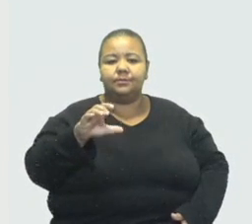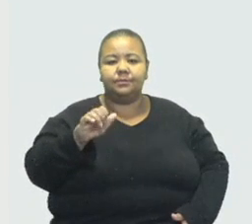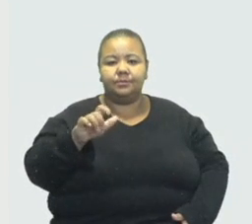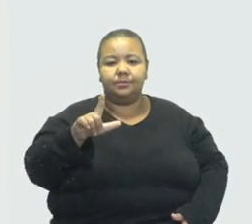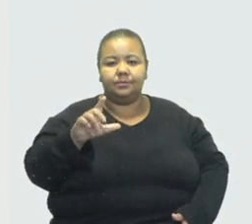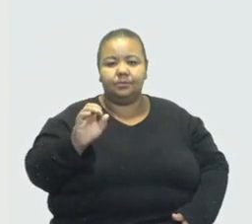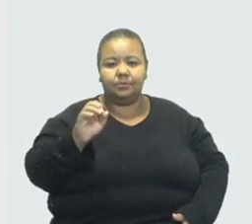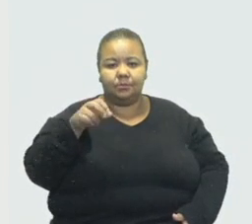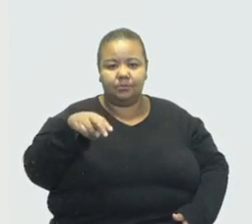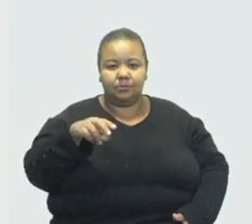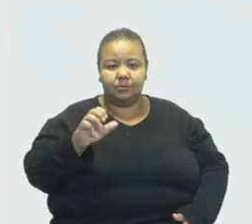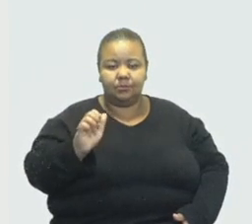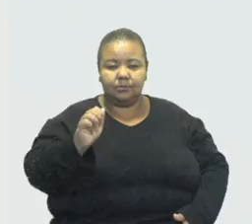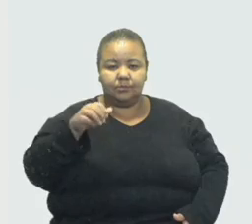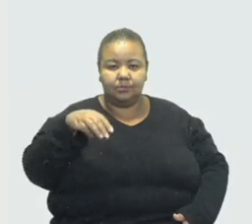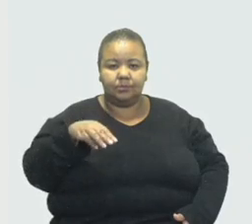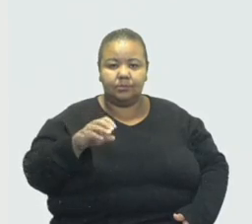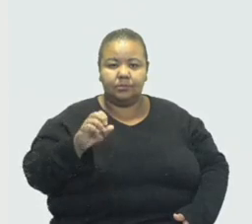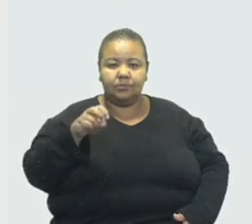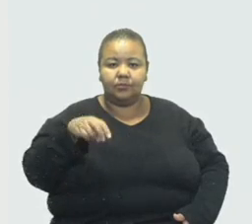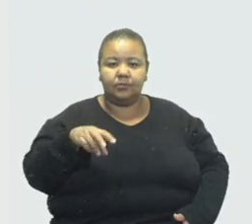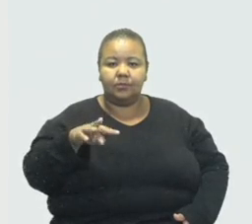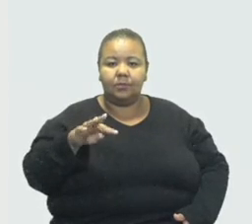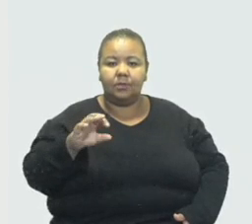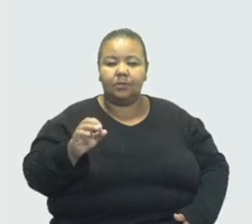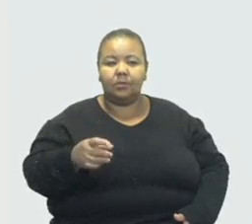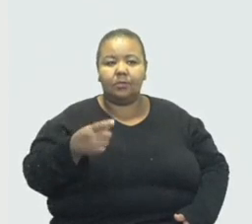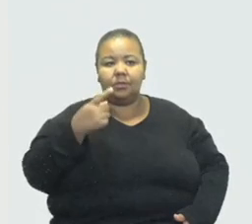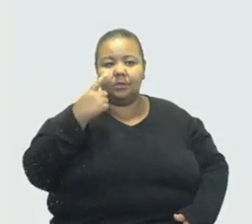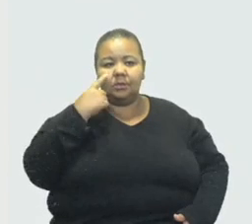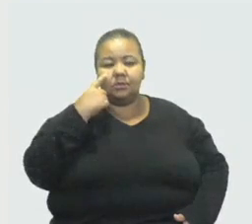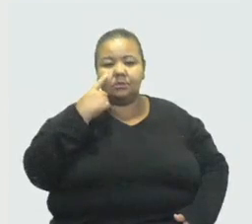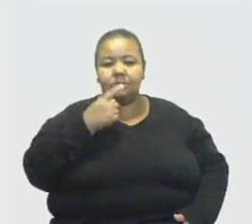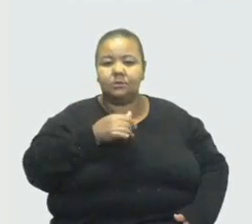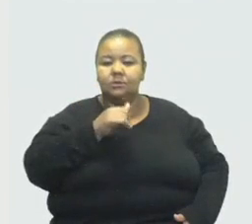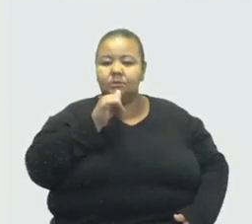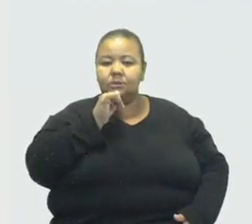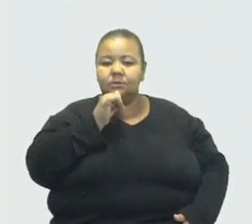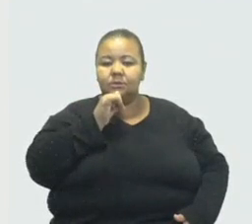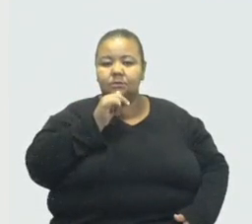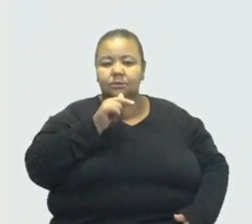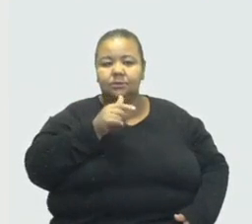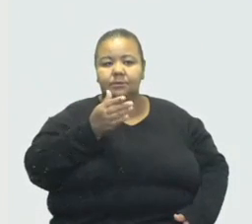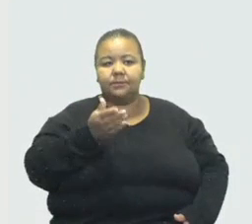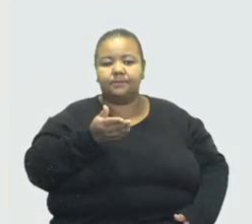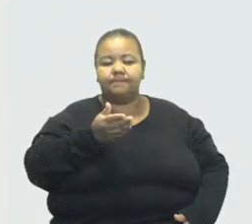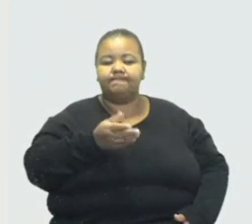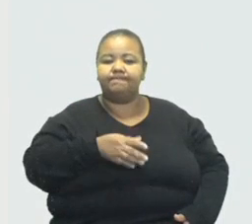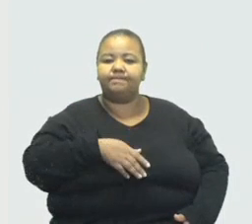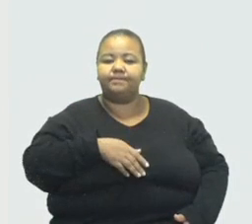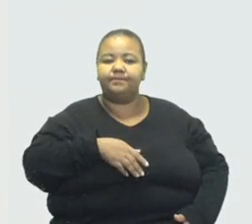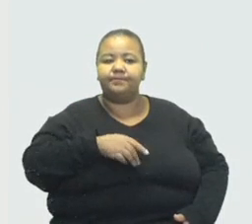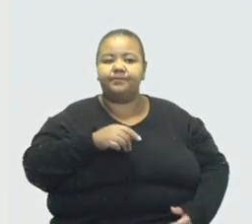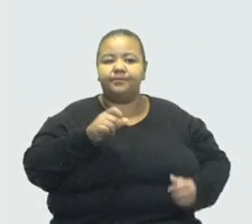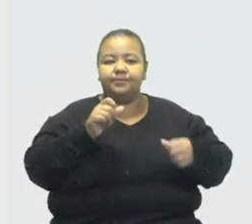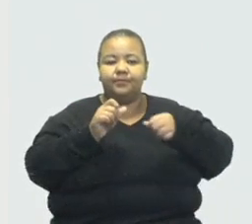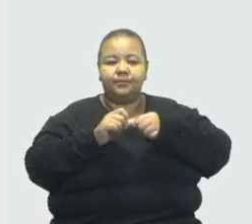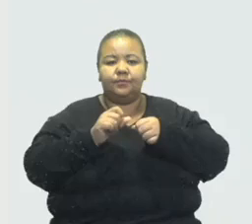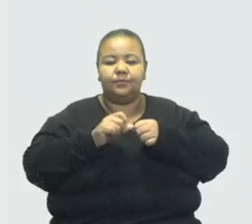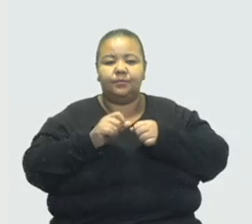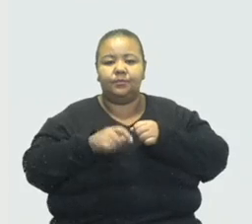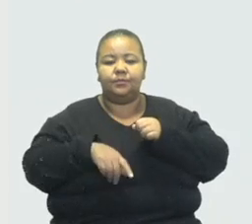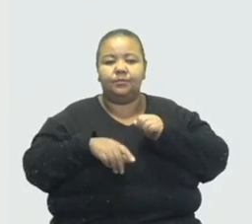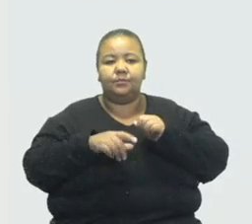dele? Um escalonamento, nós buscamos, por exemplo, vou apresentar um exemplo aqui a você, fazer